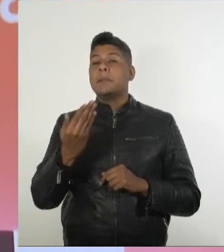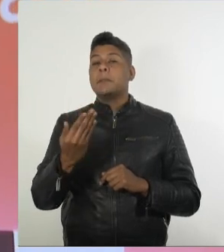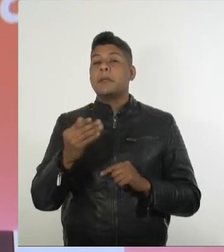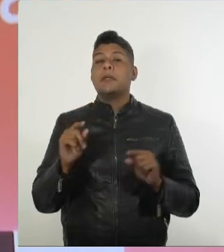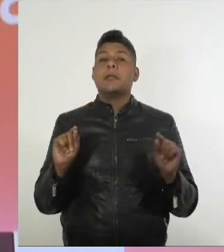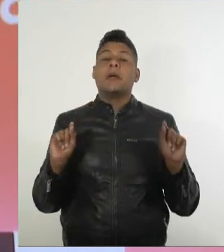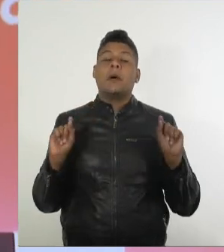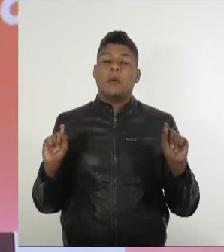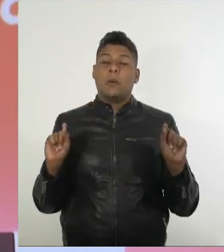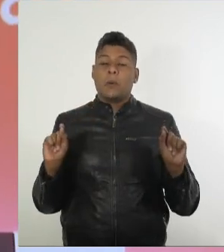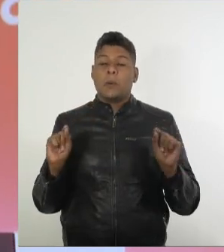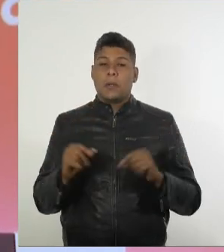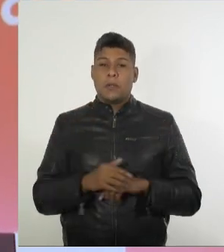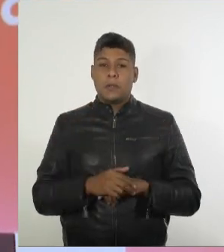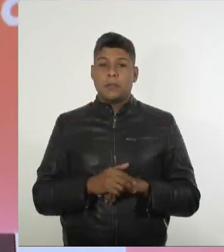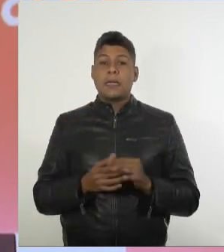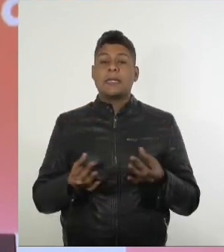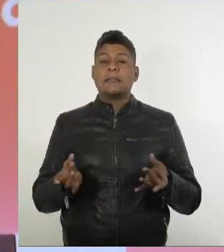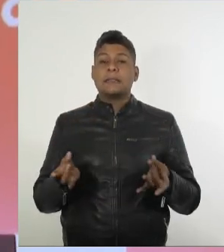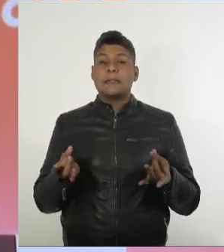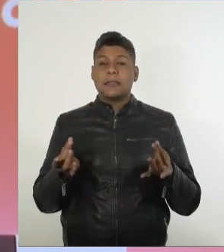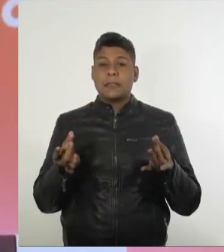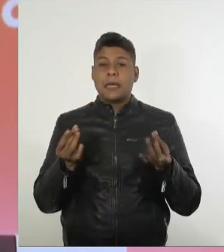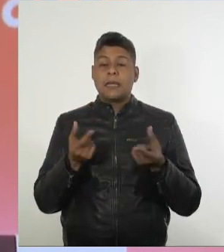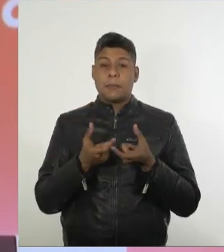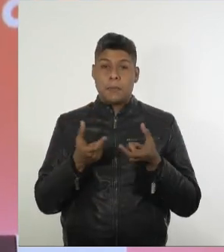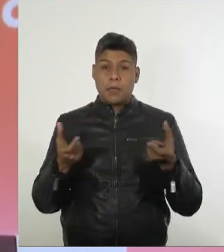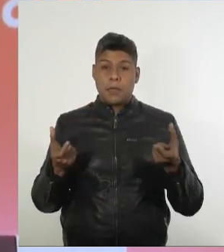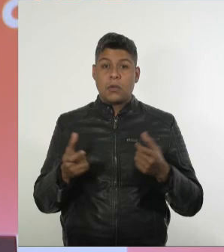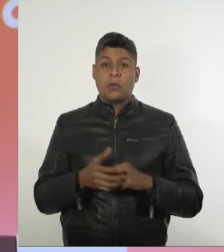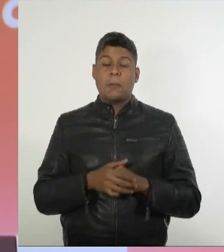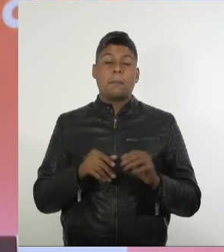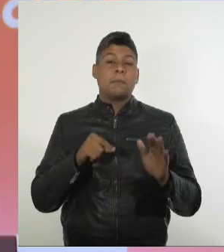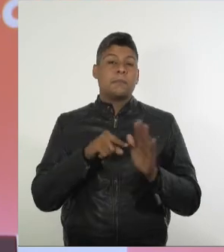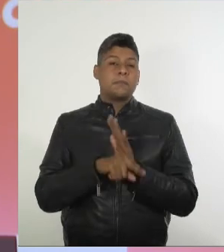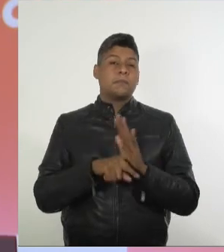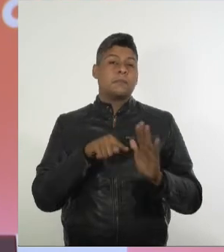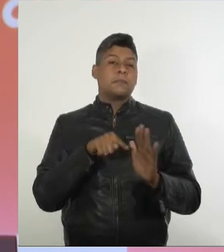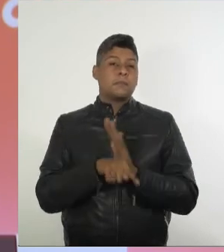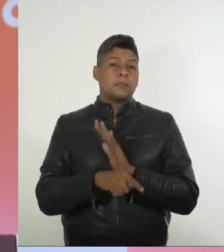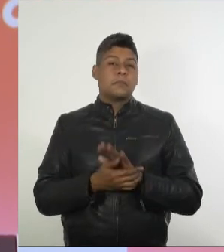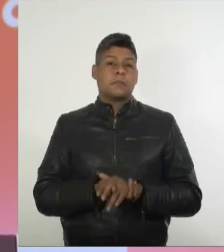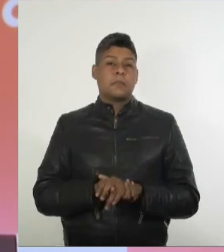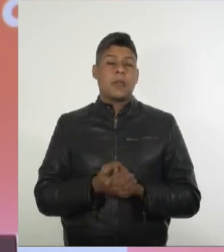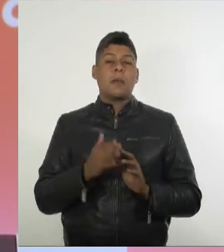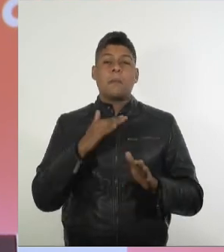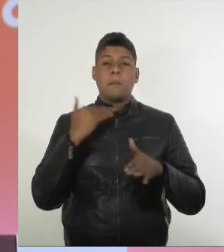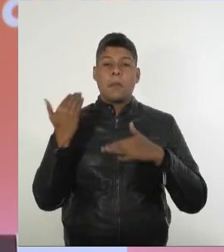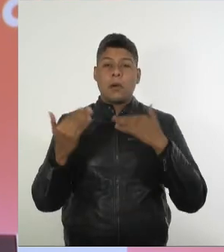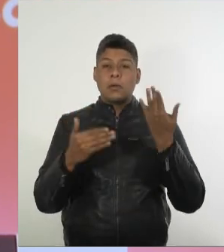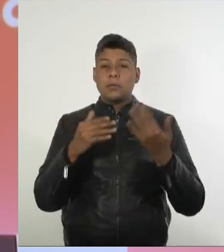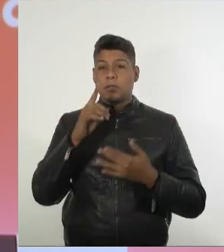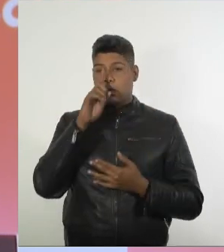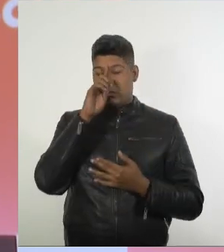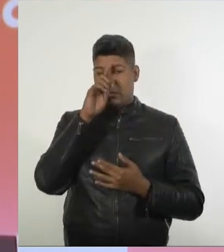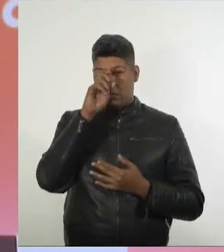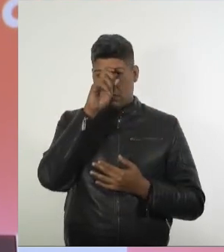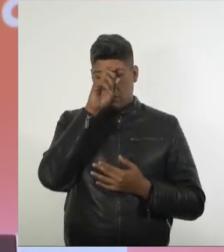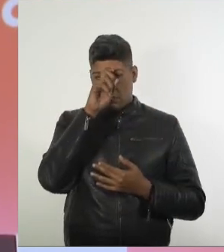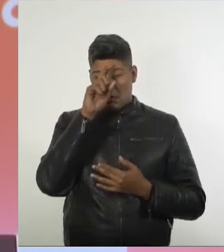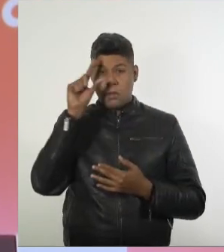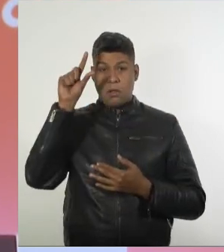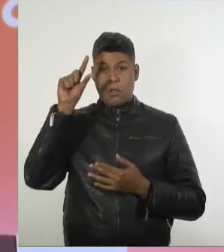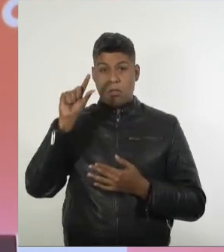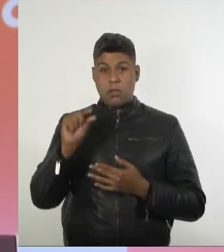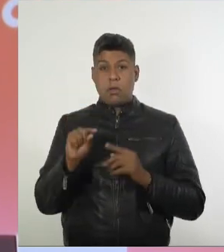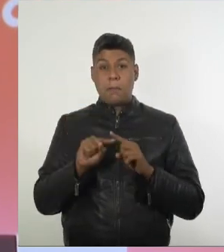aqui um detalhamento um pouco maior. Ela faz alguns questionamentos. Mortes e hospitalizações estão em